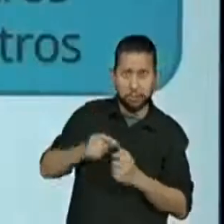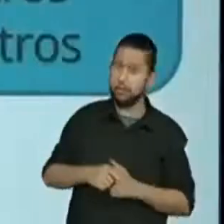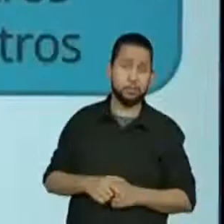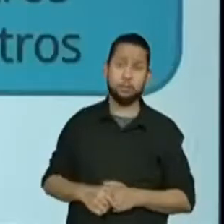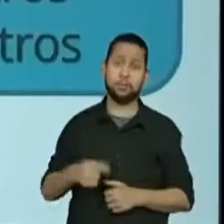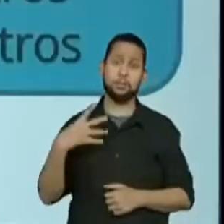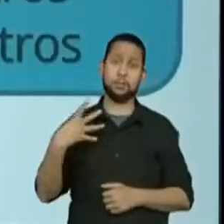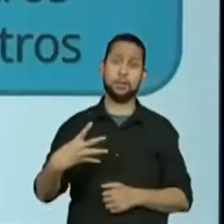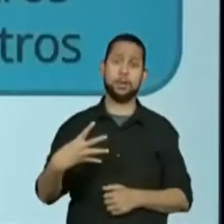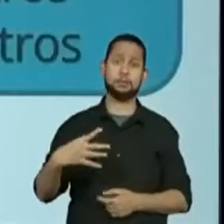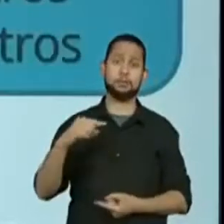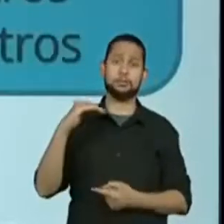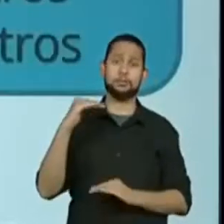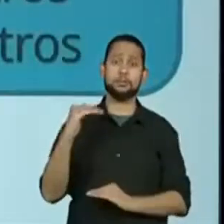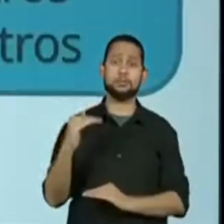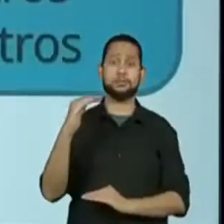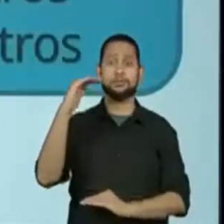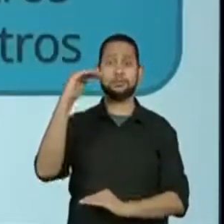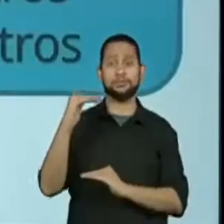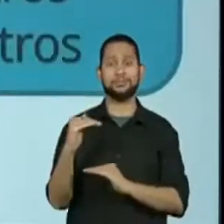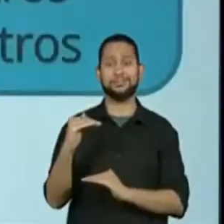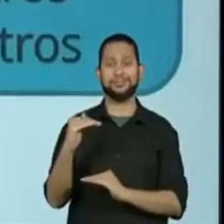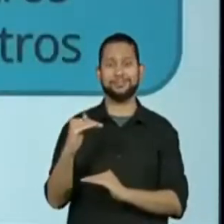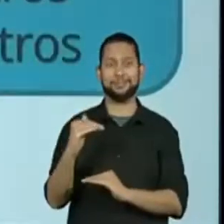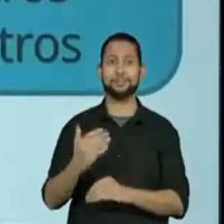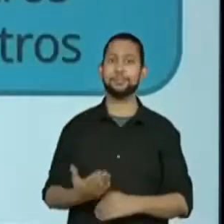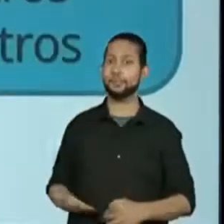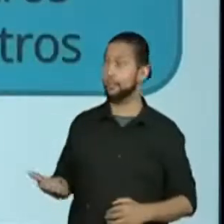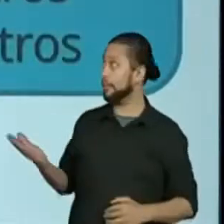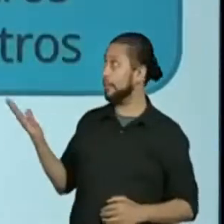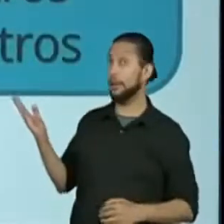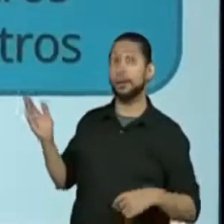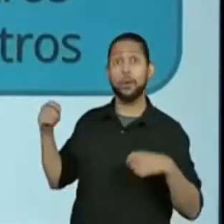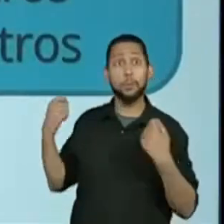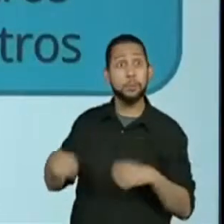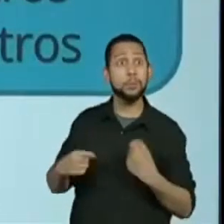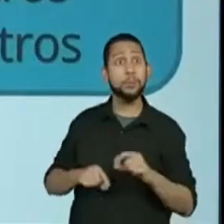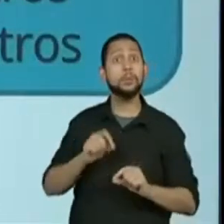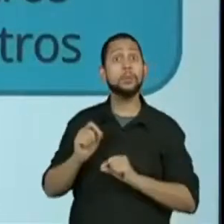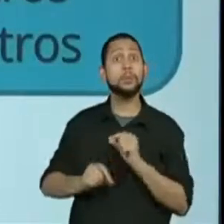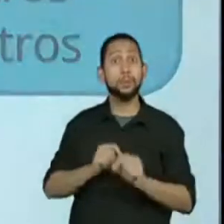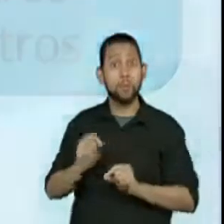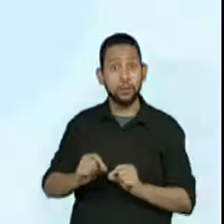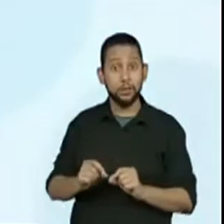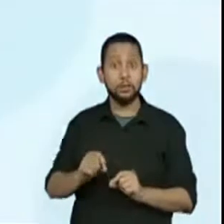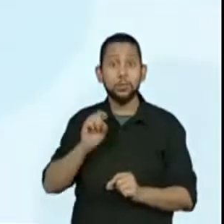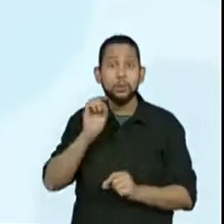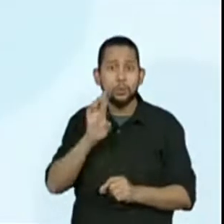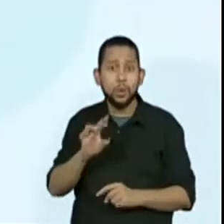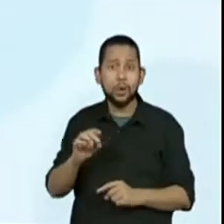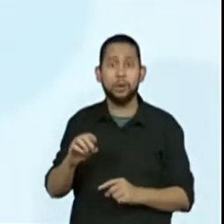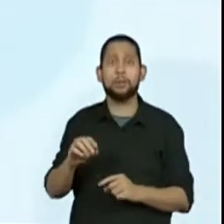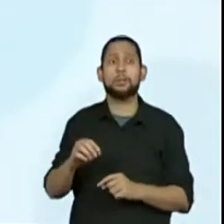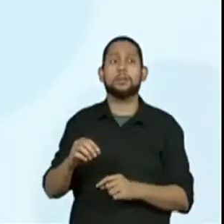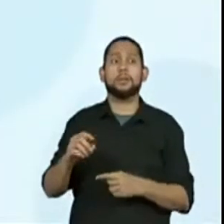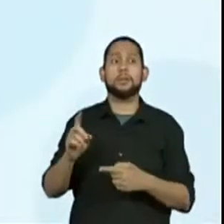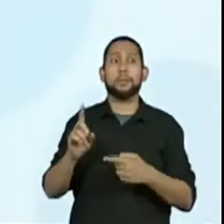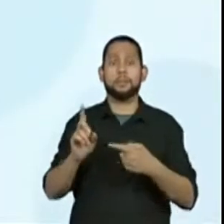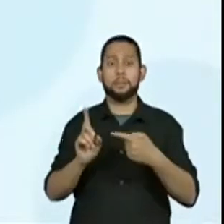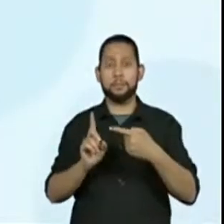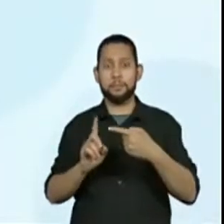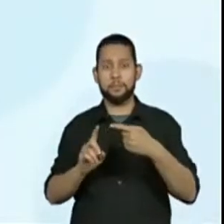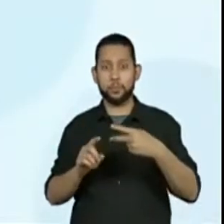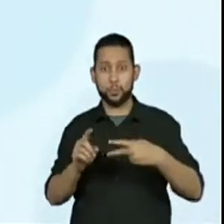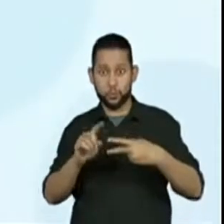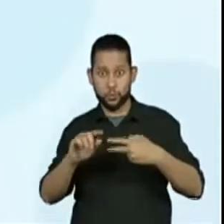apenas 4. Então, aí a gente vai utilizar só um pedacinho do segundo quadradinho.